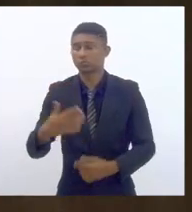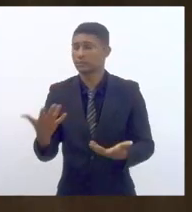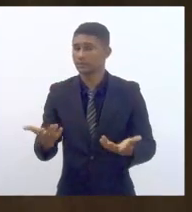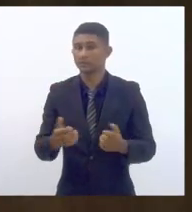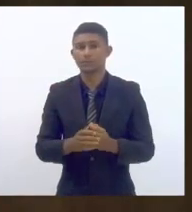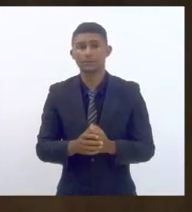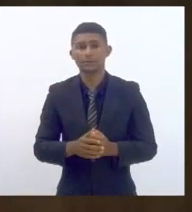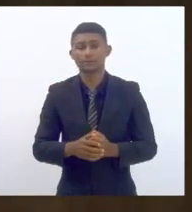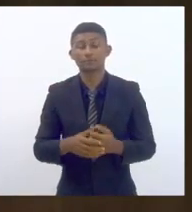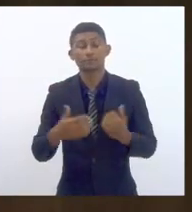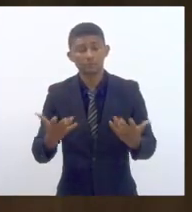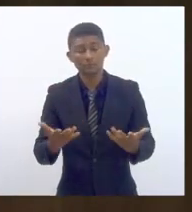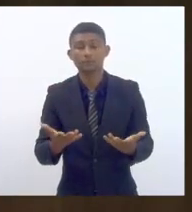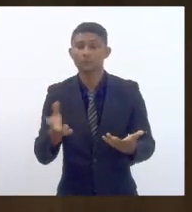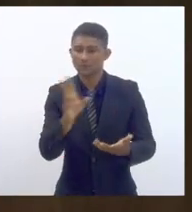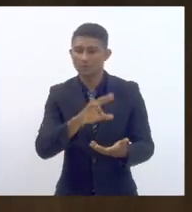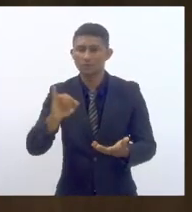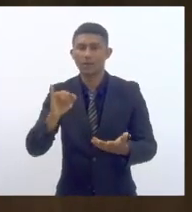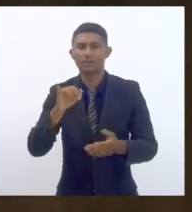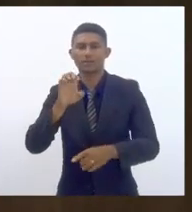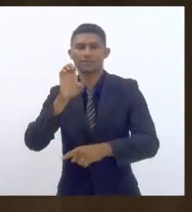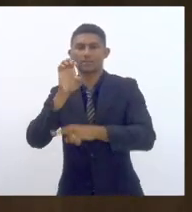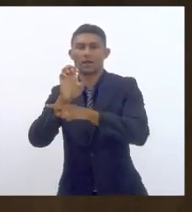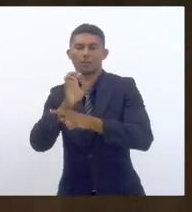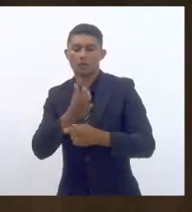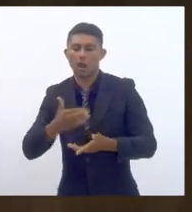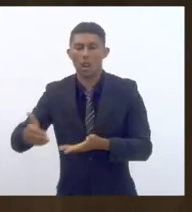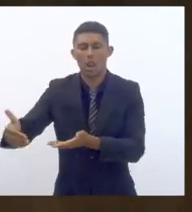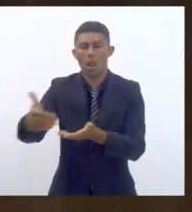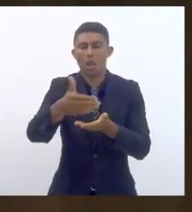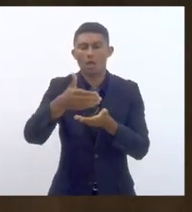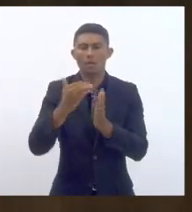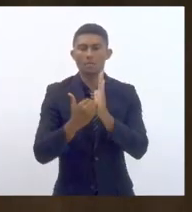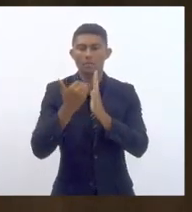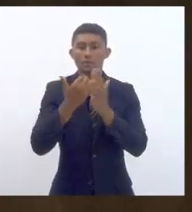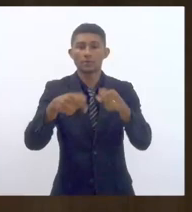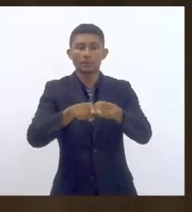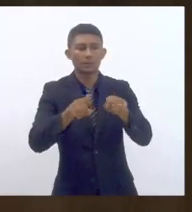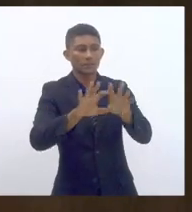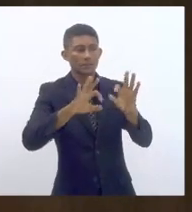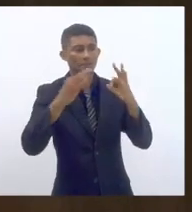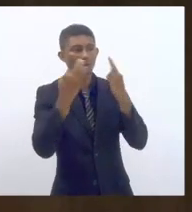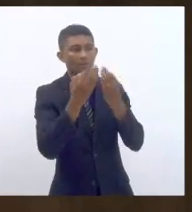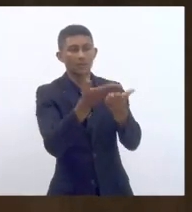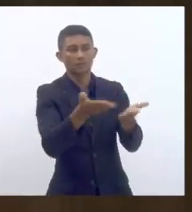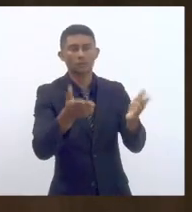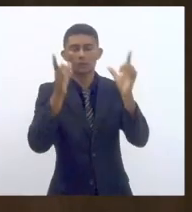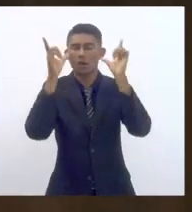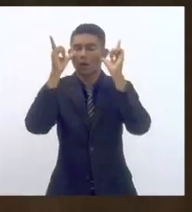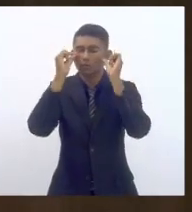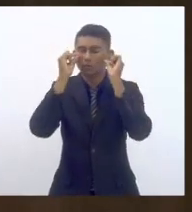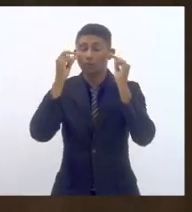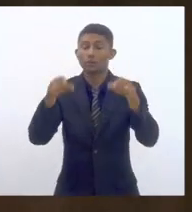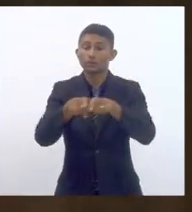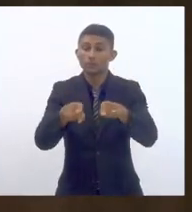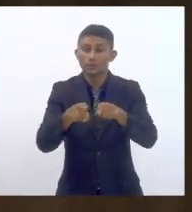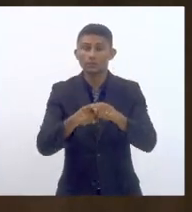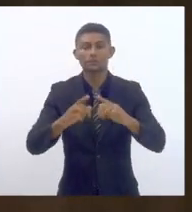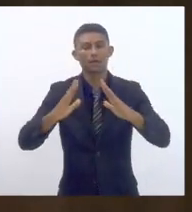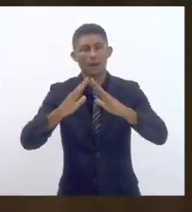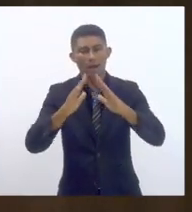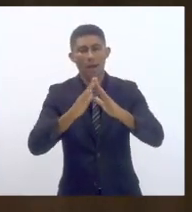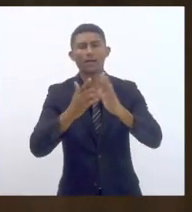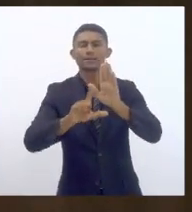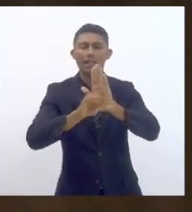certamente, isso vai trazer maior arrecadação para o estado, vai trazer um alívio para suas famílias e vamos ver imóveis